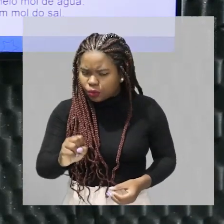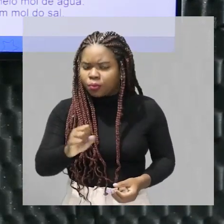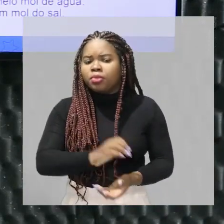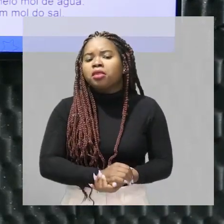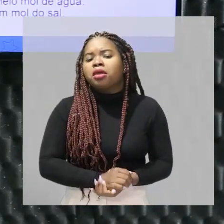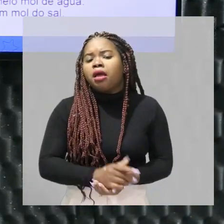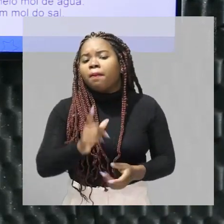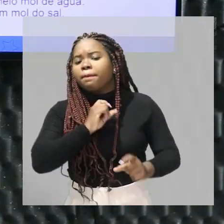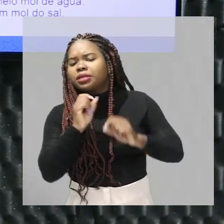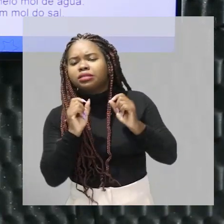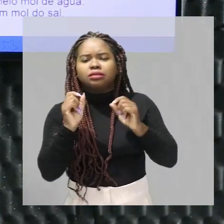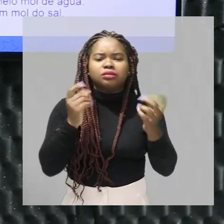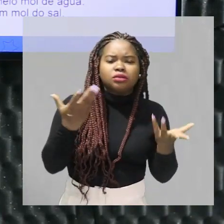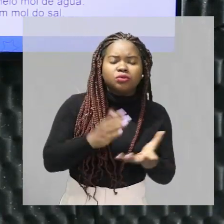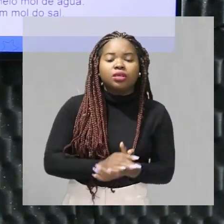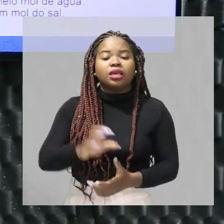forma